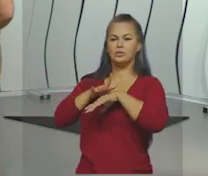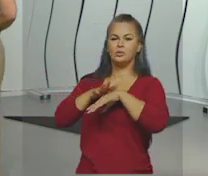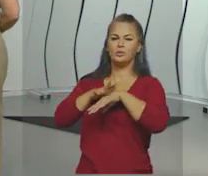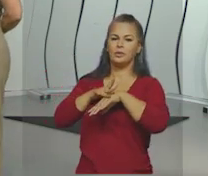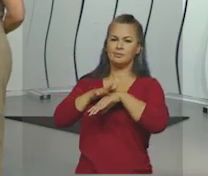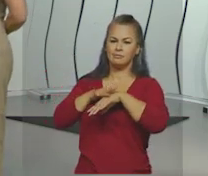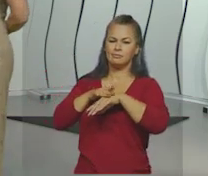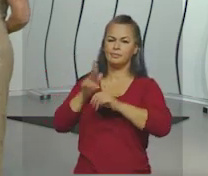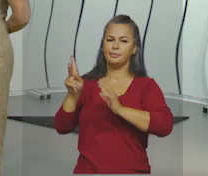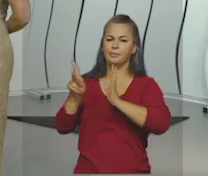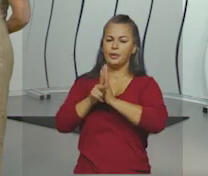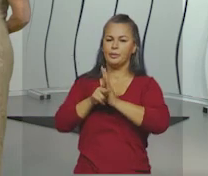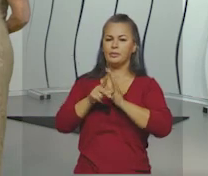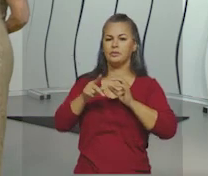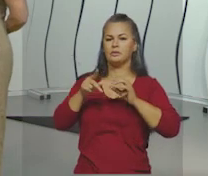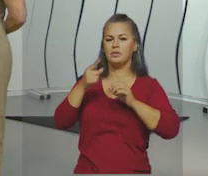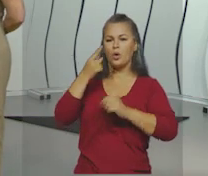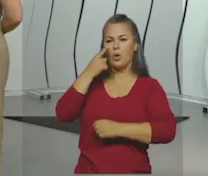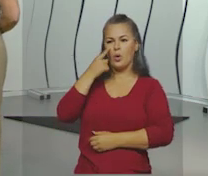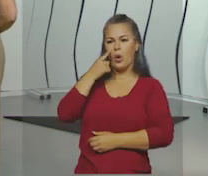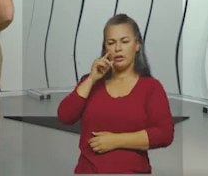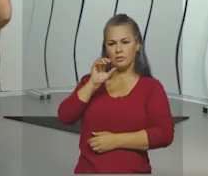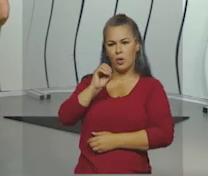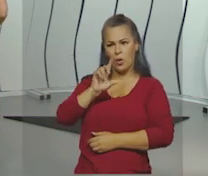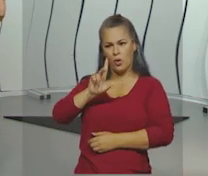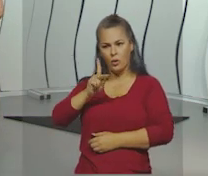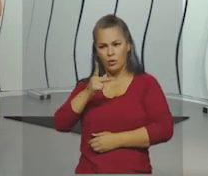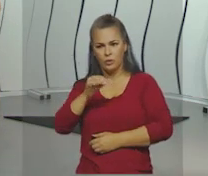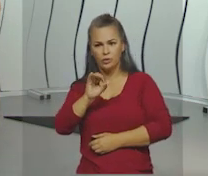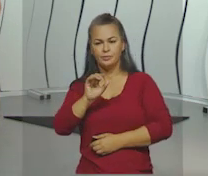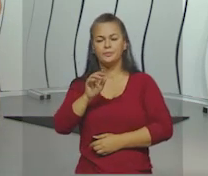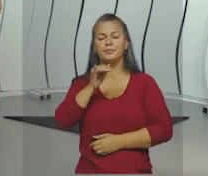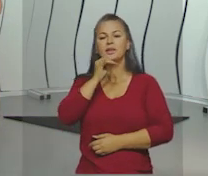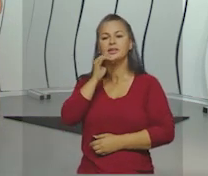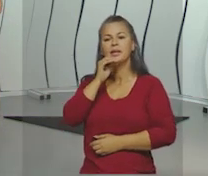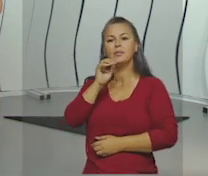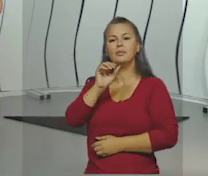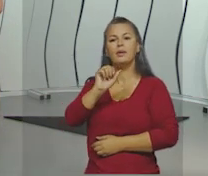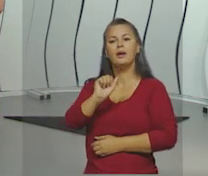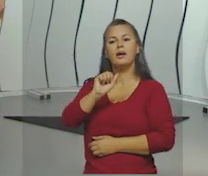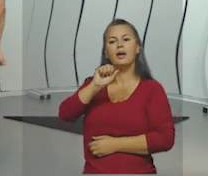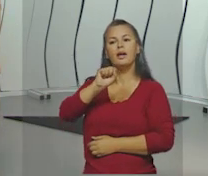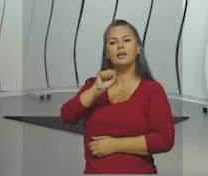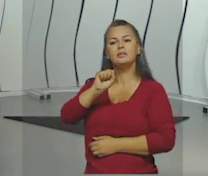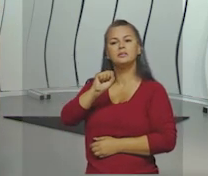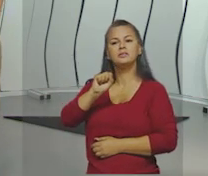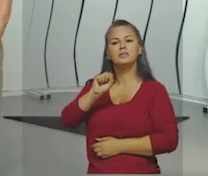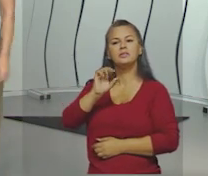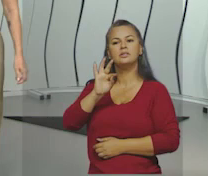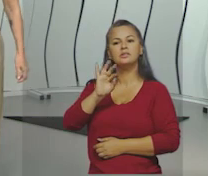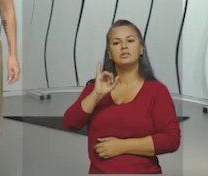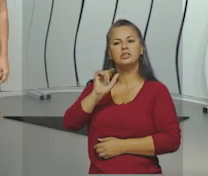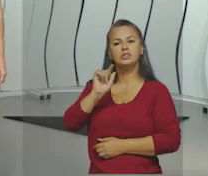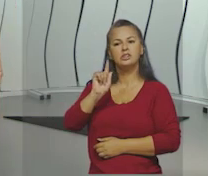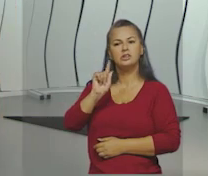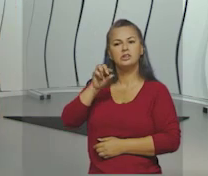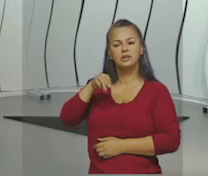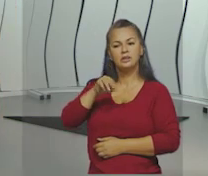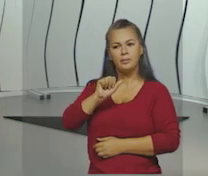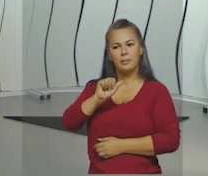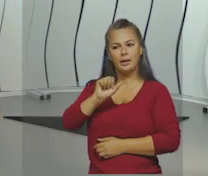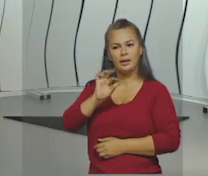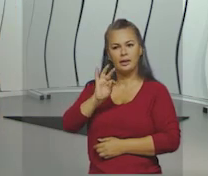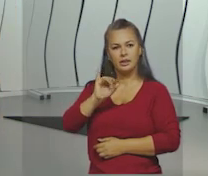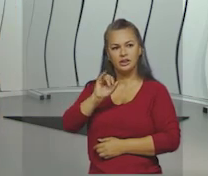astigmatismo. Ocorre quando a córnea apresenta uma alteração nos eixos da sua curvatura. Geralmente, gente, lembra que eu falei com